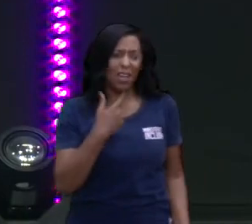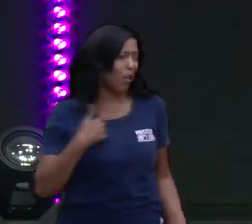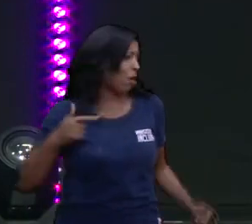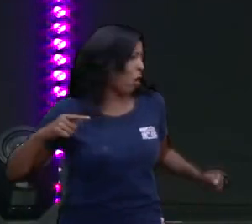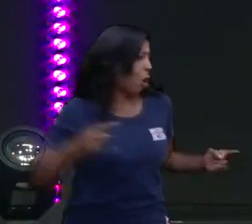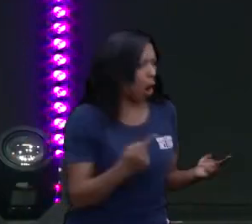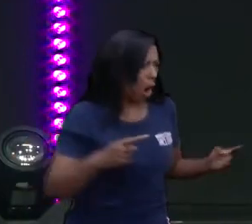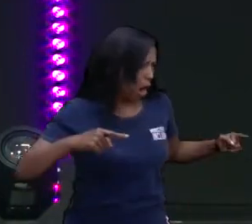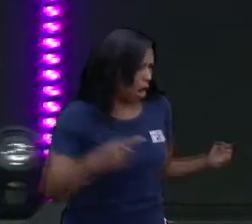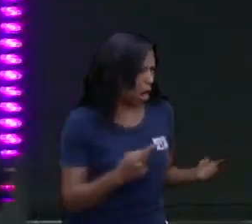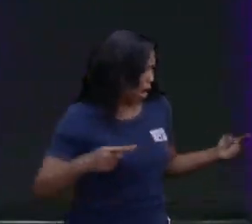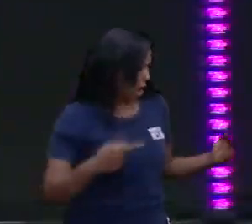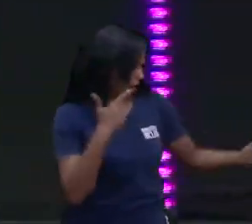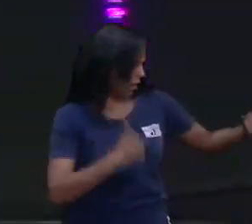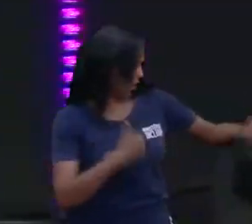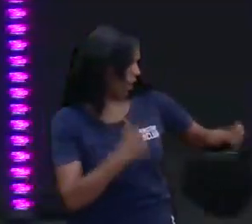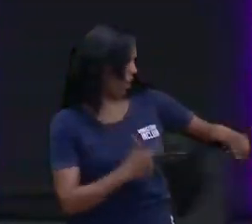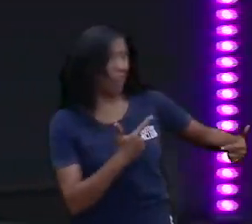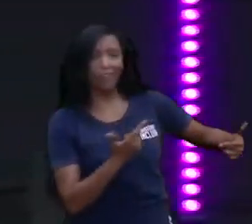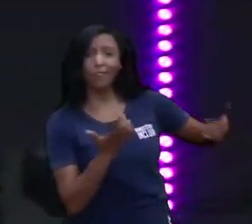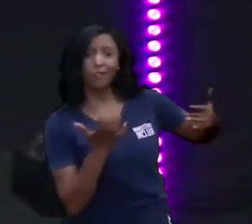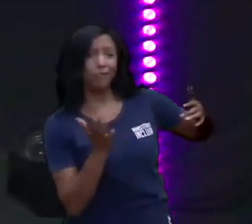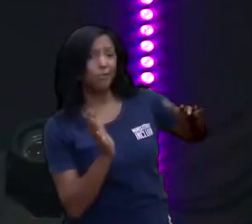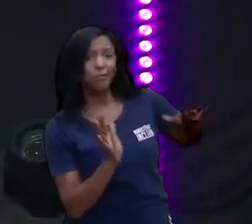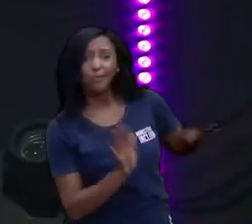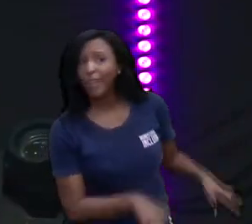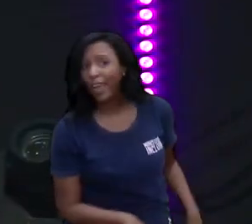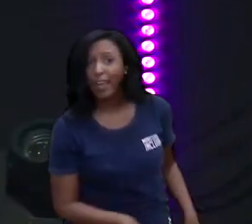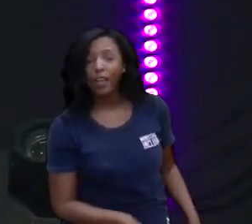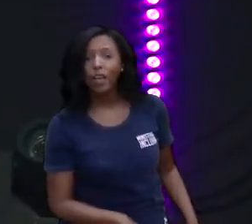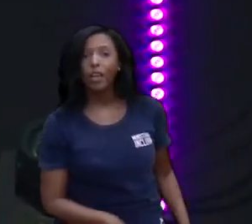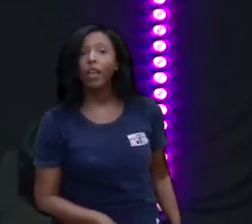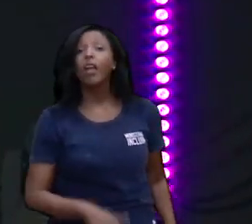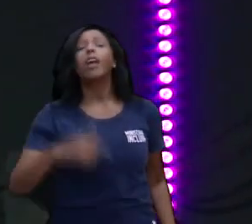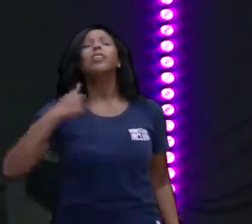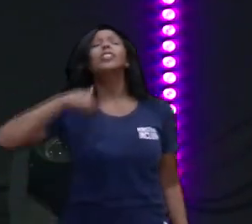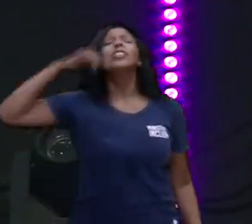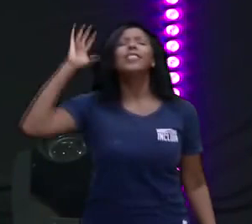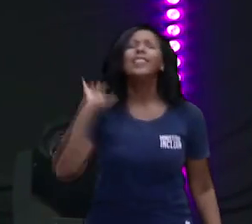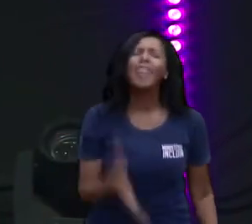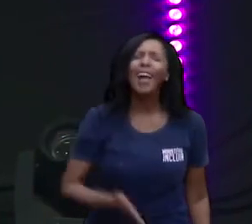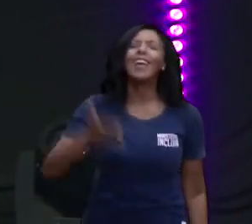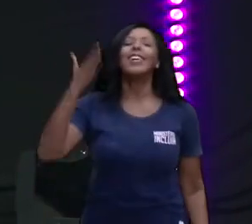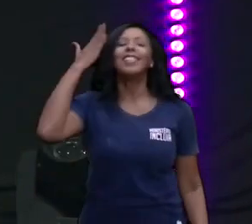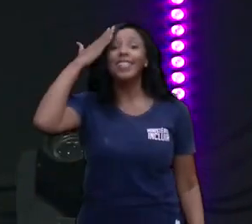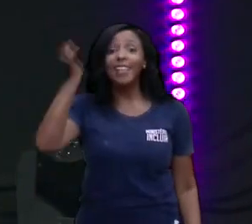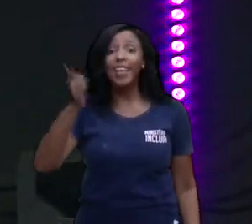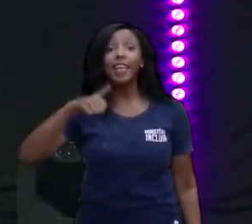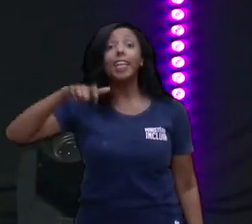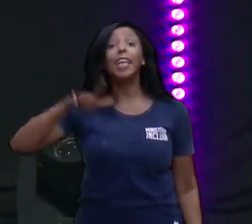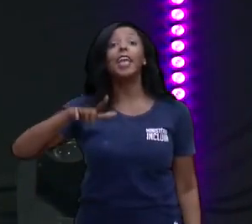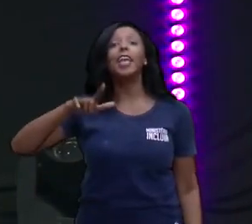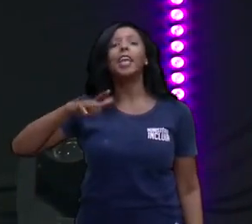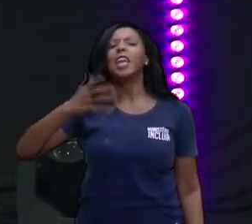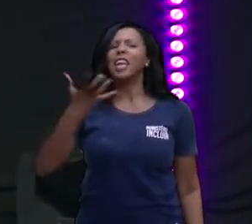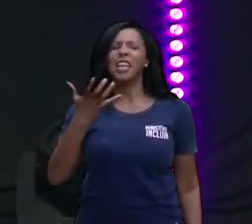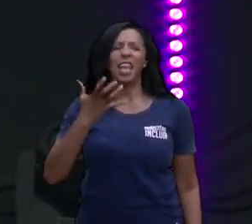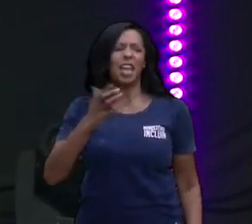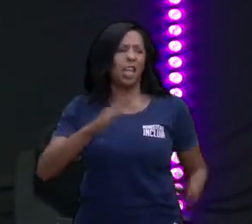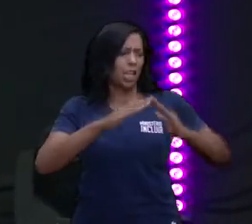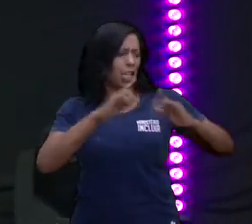Ah entendi que quem quer atrapalhar o que essa igreja faz quem quer prejudicar minha casa minha família